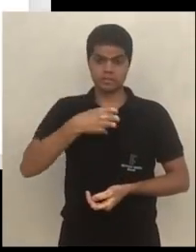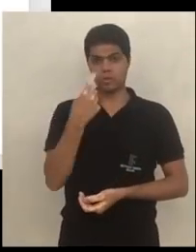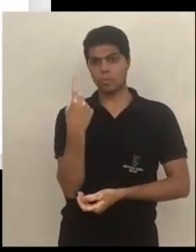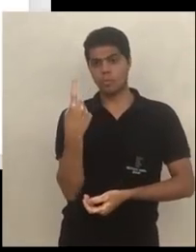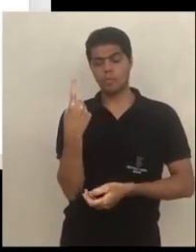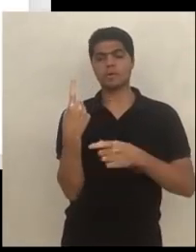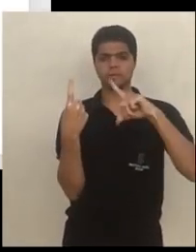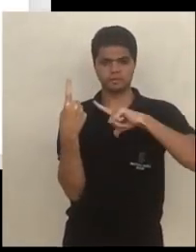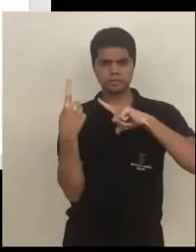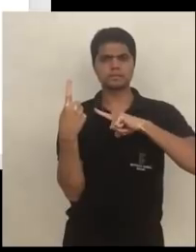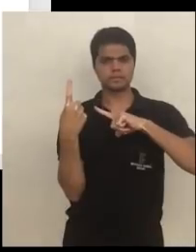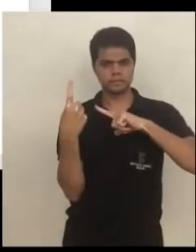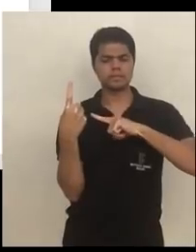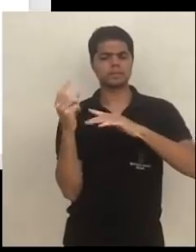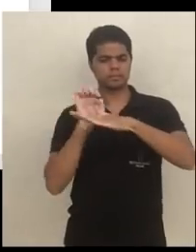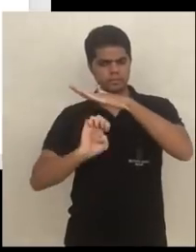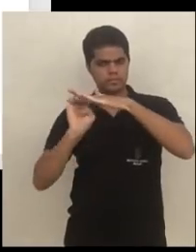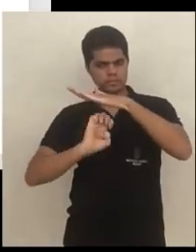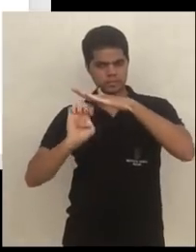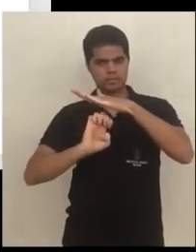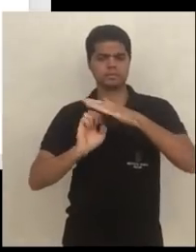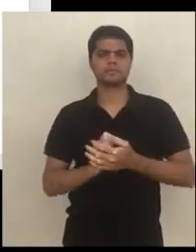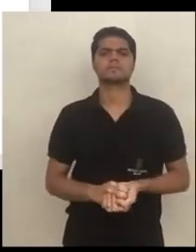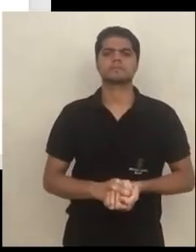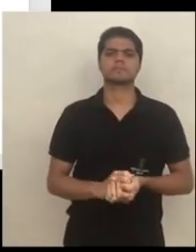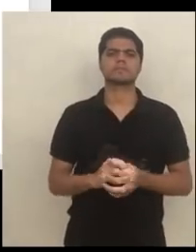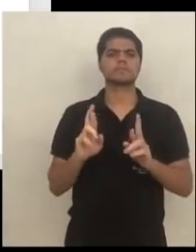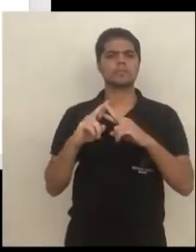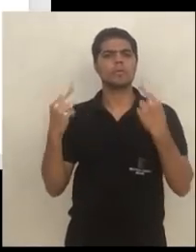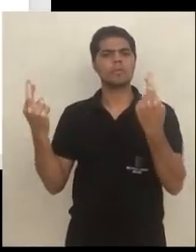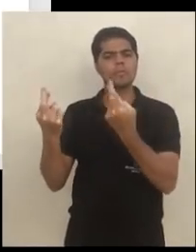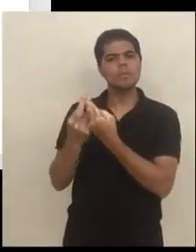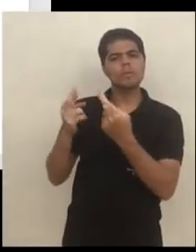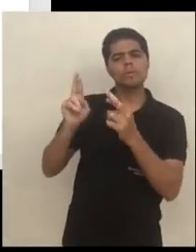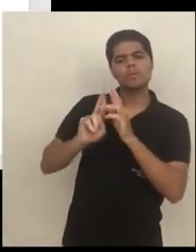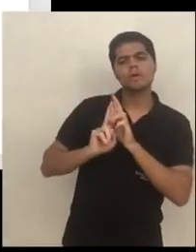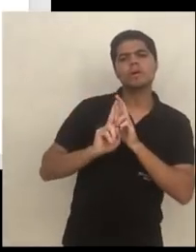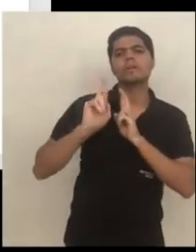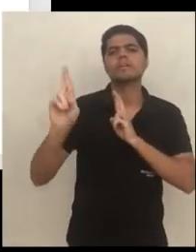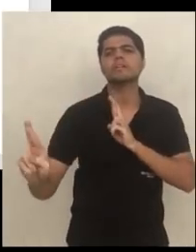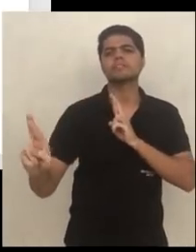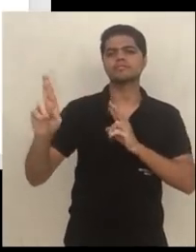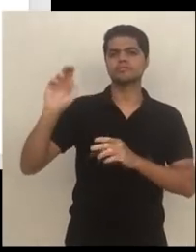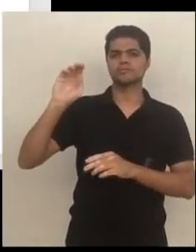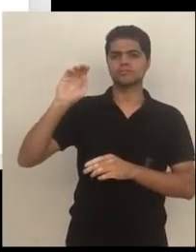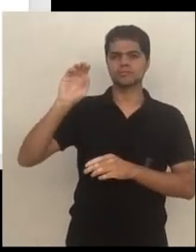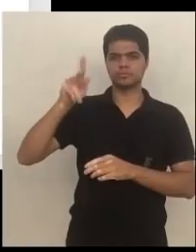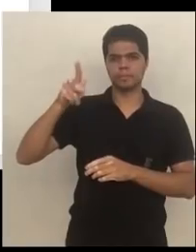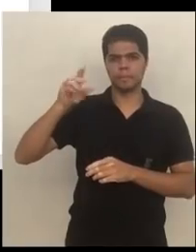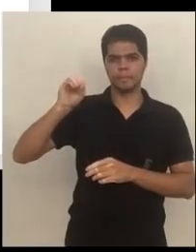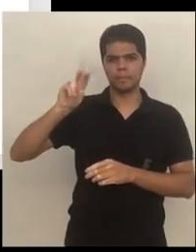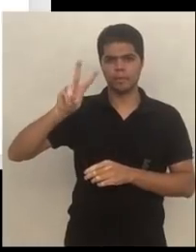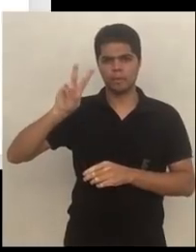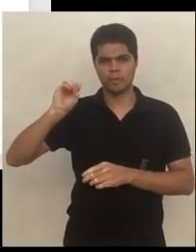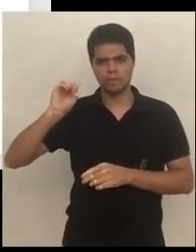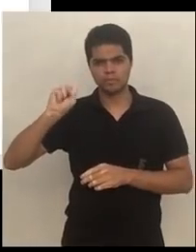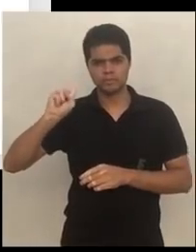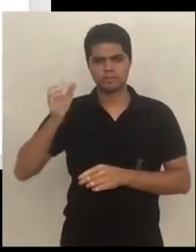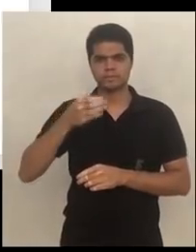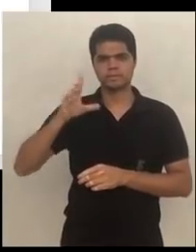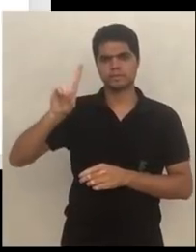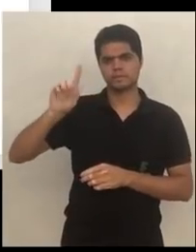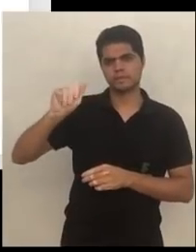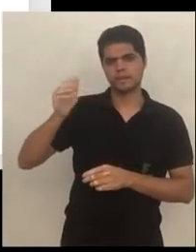Rede de Agroecologia Povos da Mata. Então, o quadro hoje de organismos certificadores